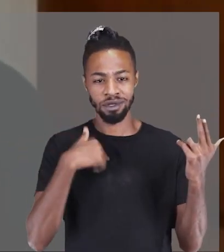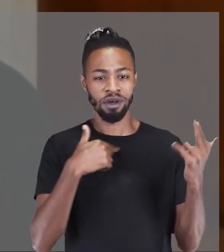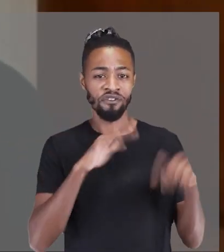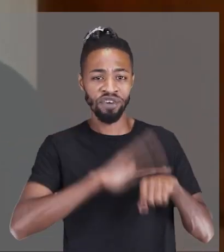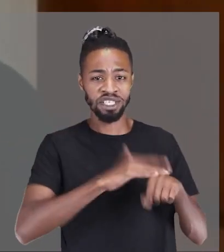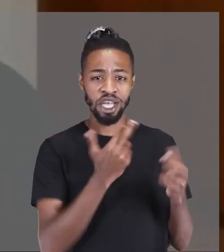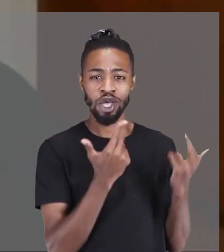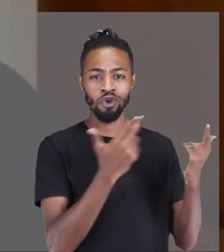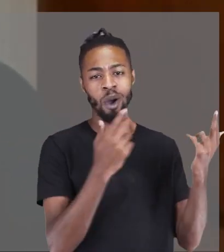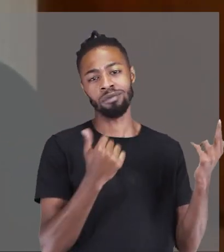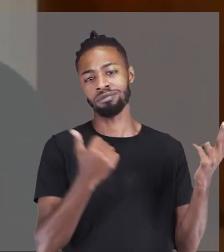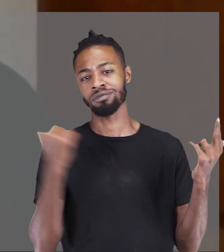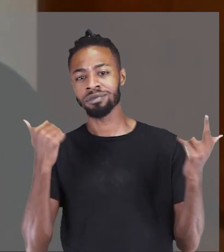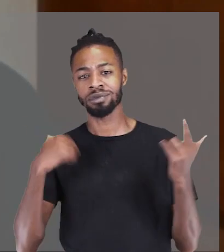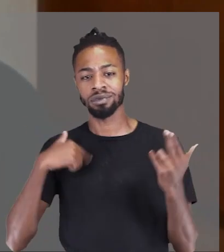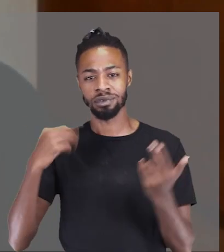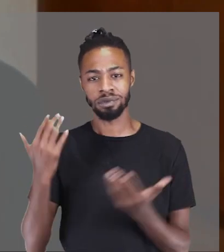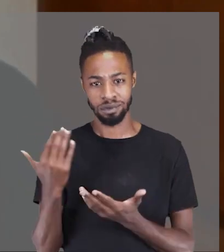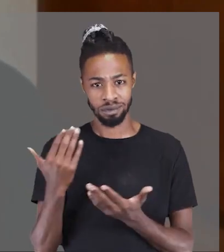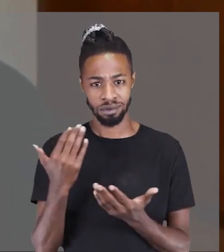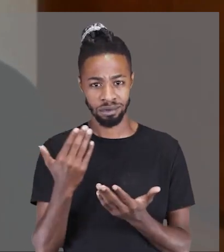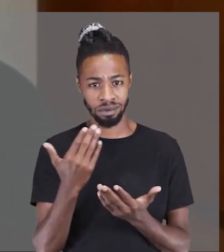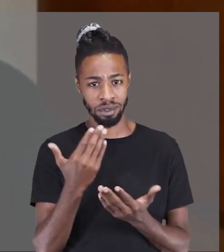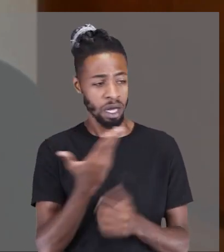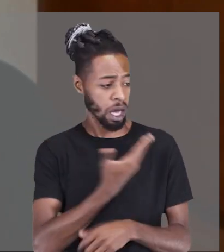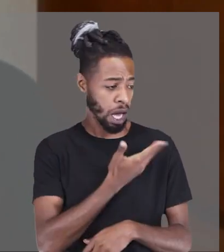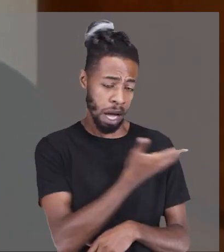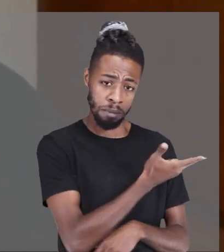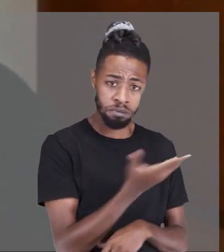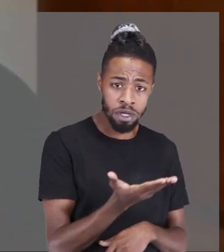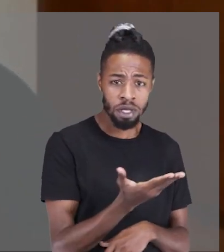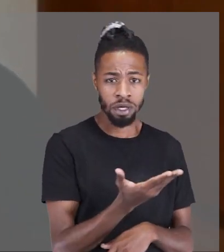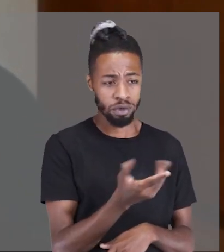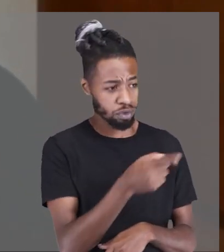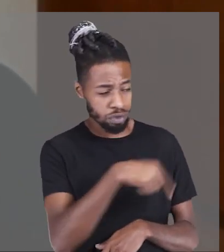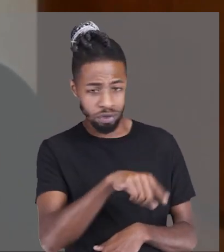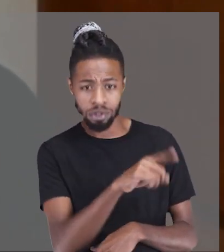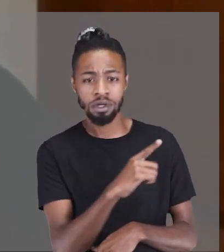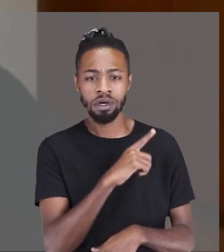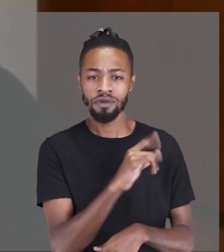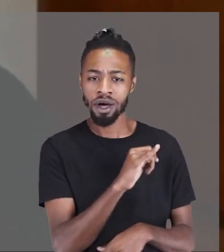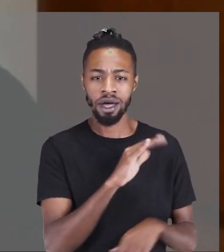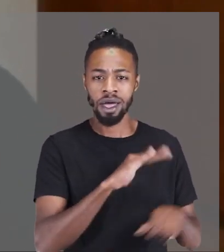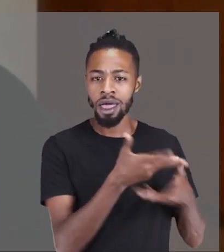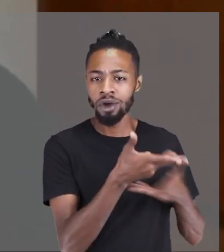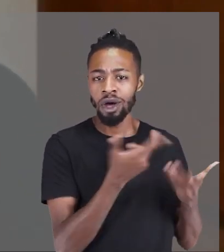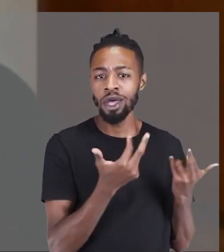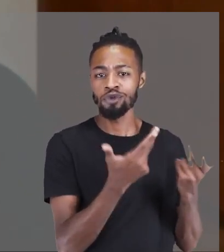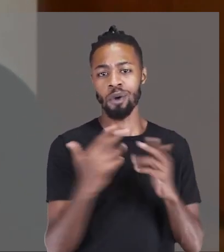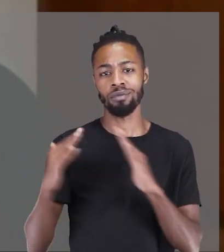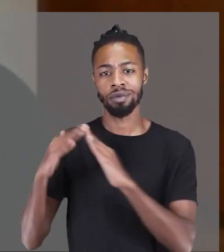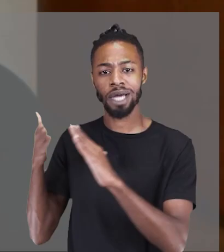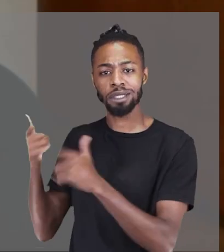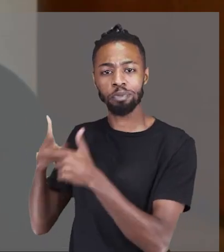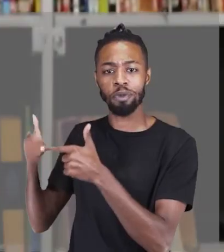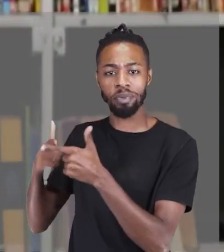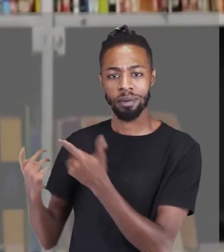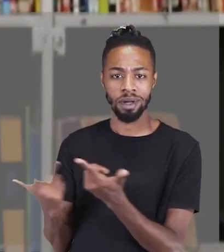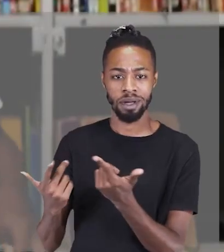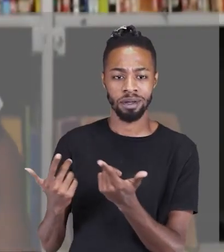vai repetir o abuso, ela vai fazer aquele adulto ou os colegas pagarem na mesma